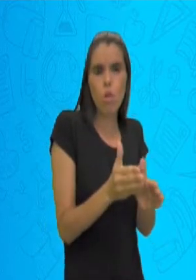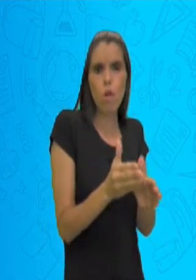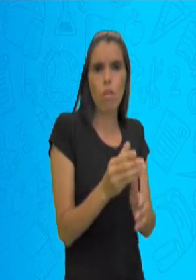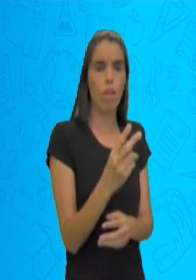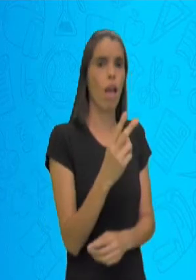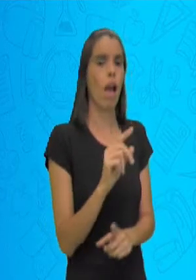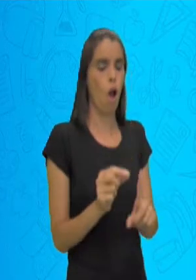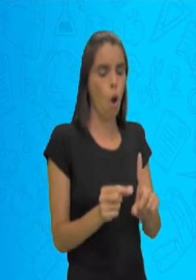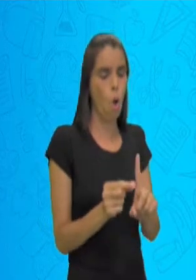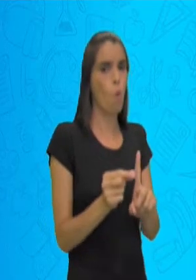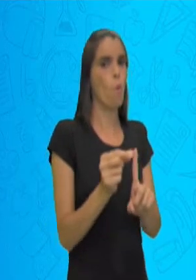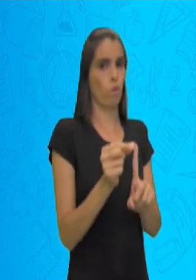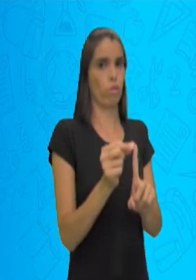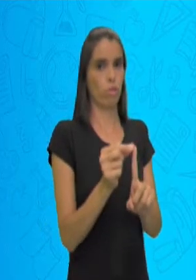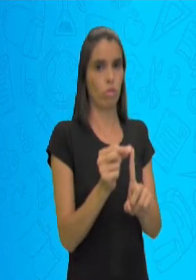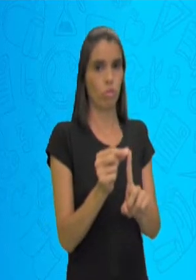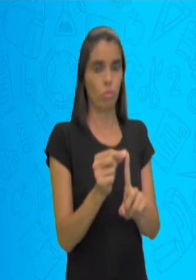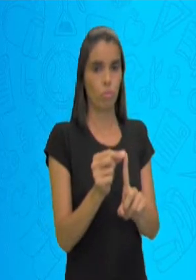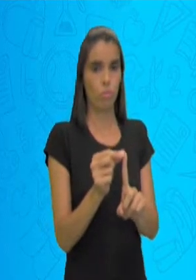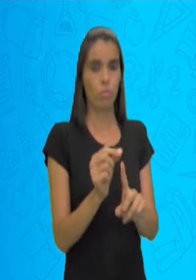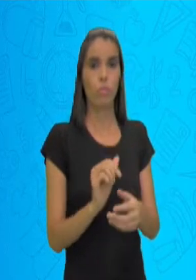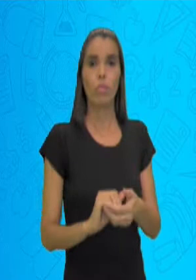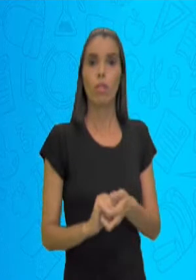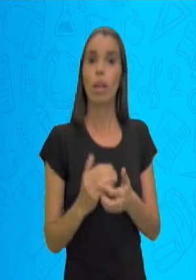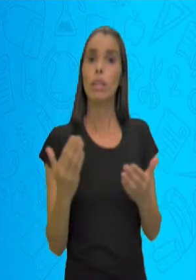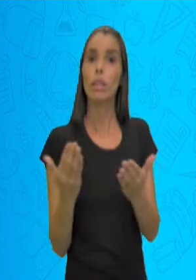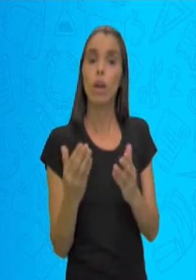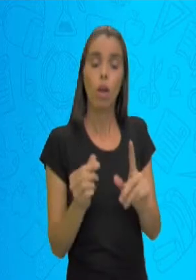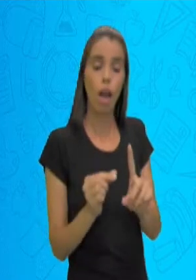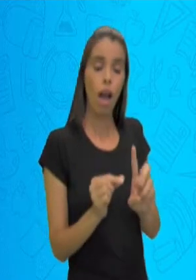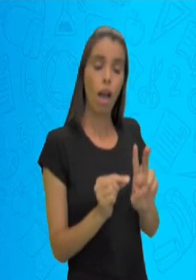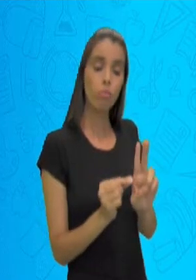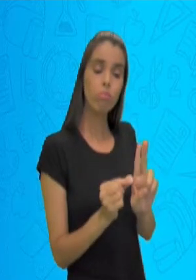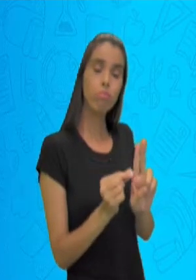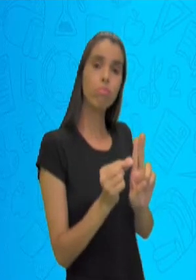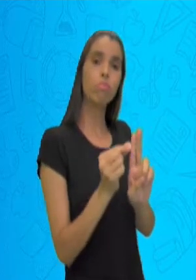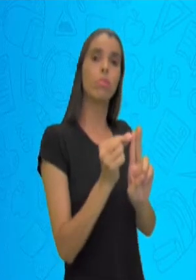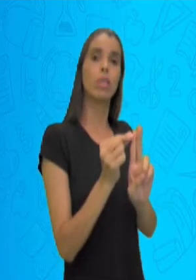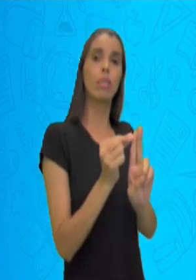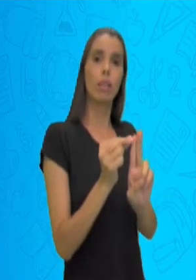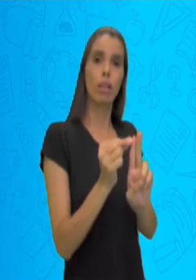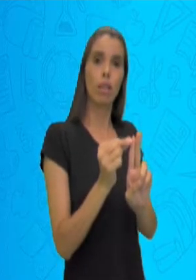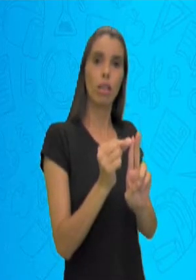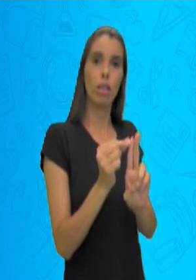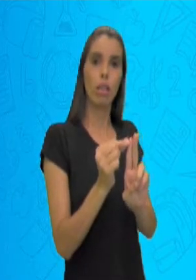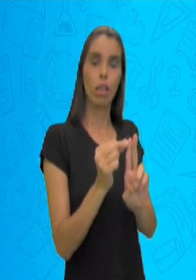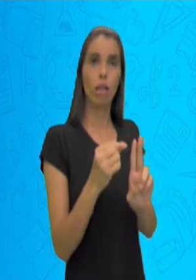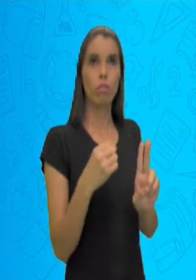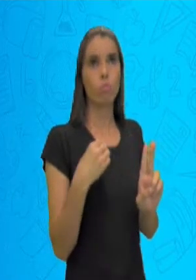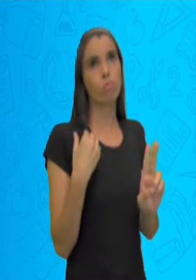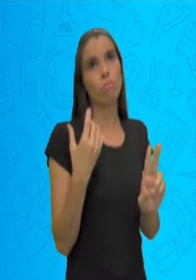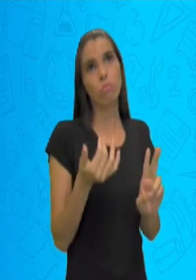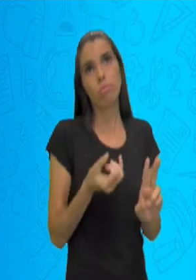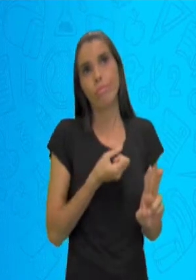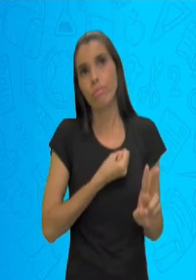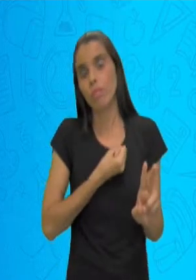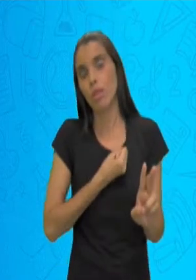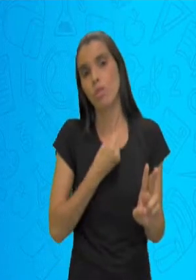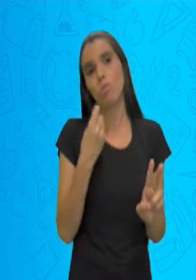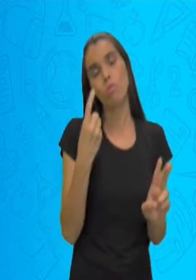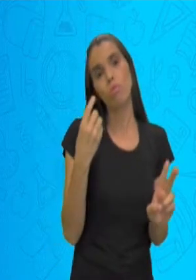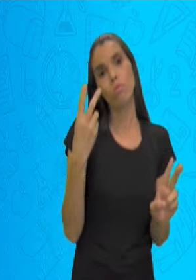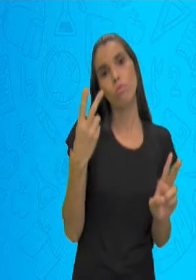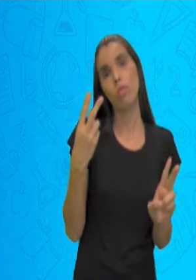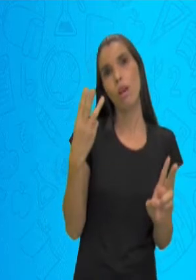dezena, vocês recordam que a gente sempre falou com vocês, a gente conta 1, 2, 3,